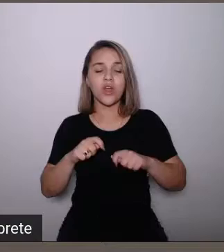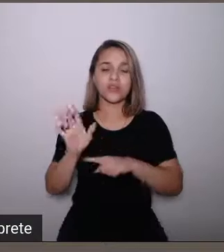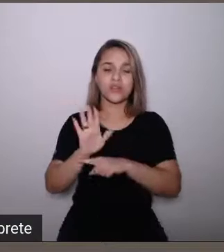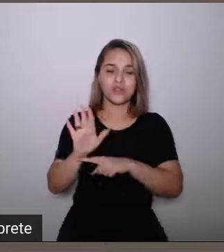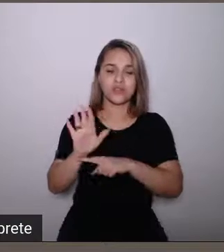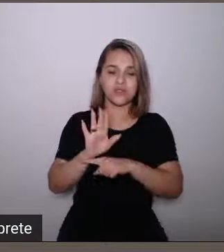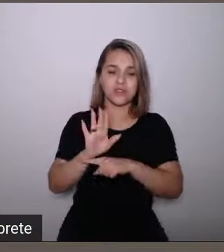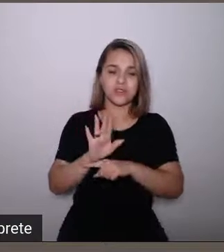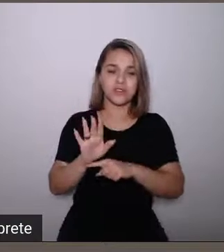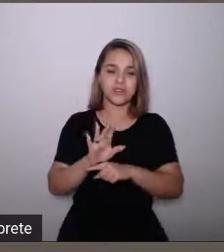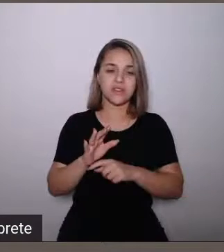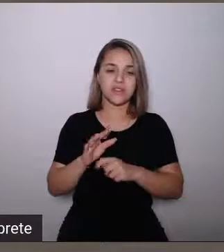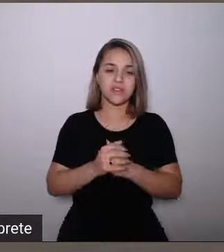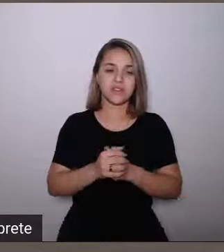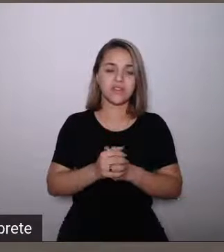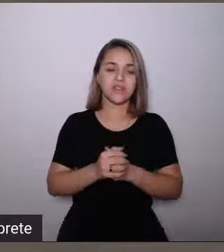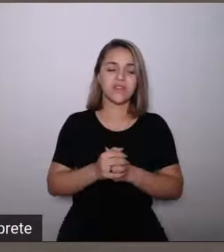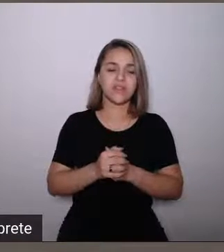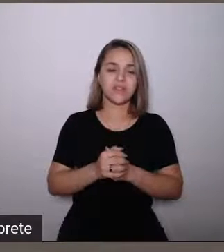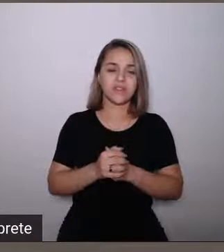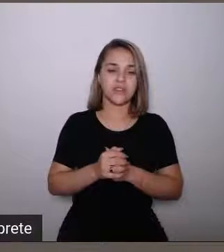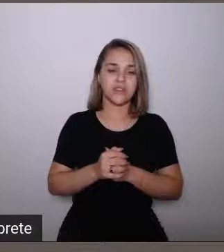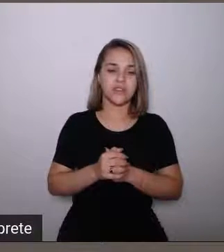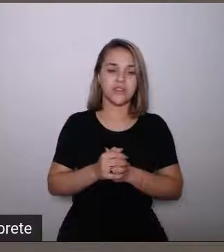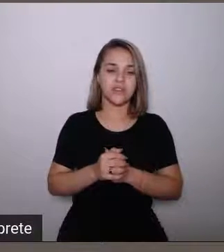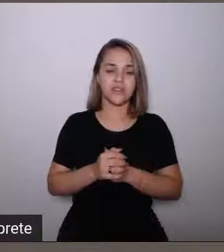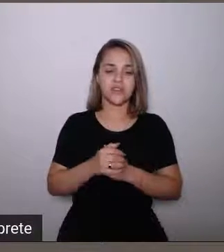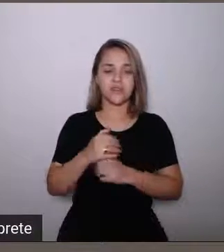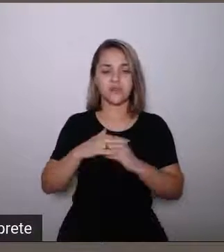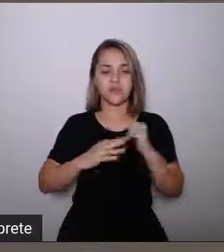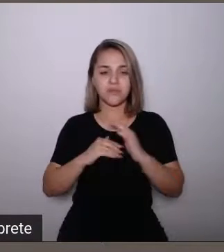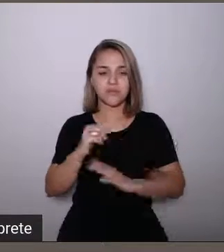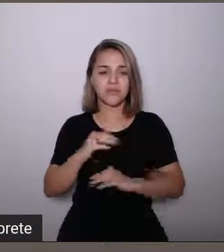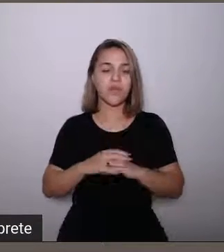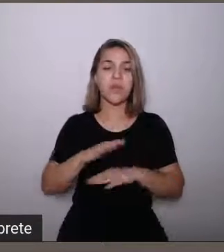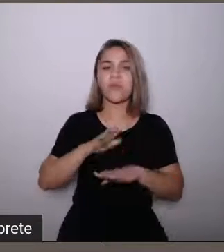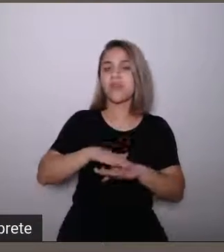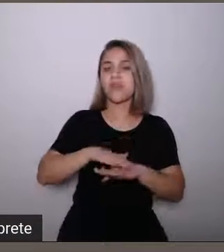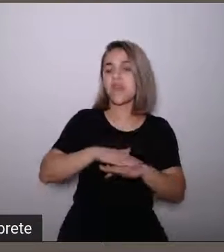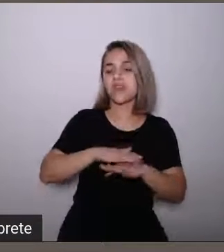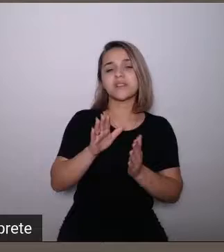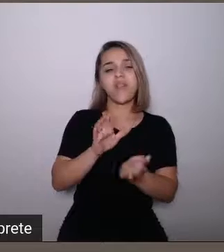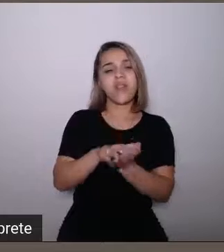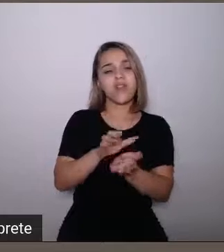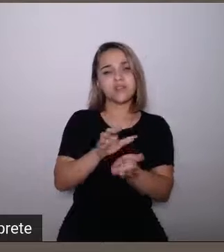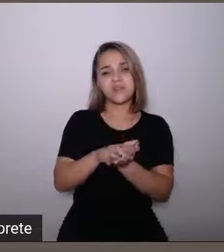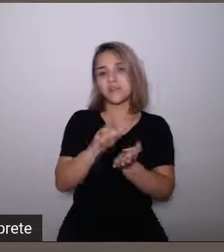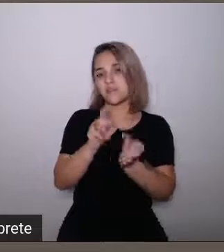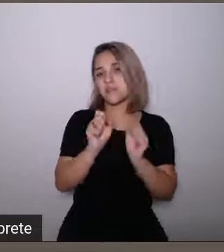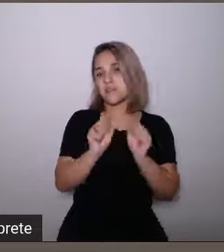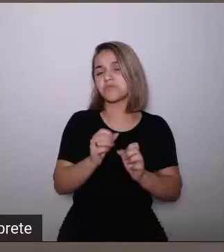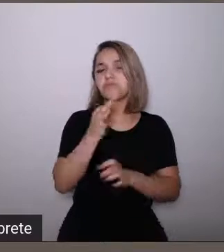de ficção, ou que foi feito em Recife, enfim, se pudesse comentar um pouco.